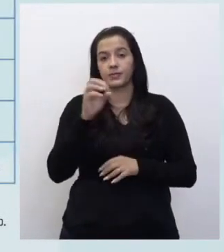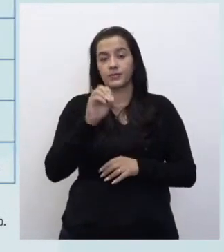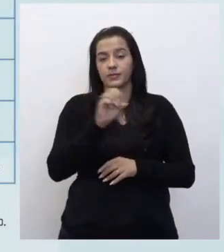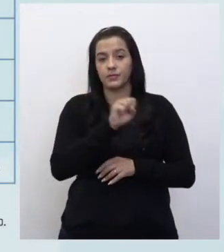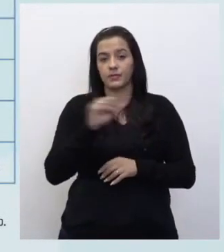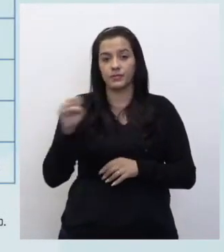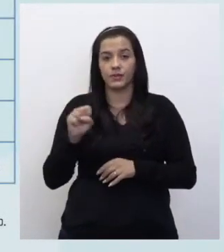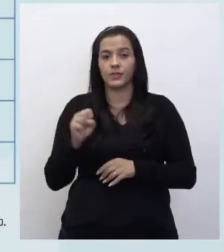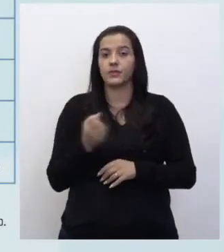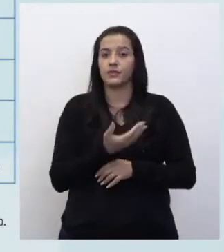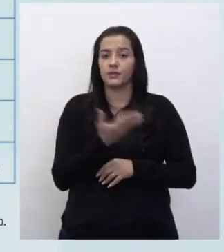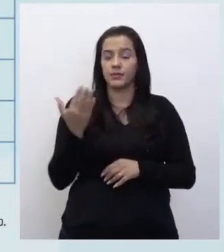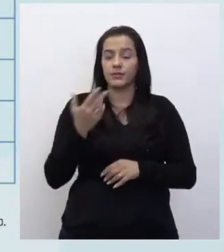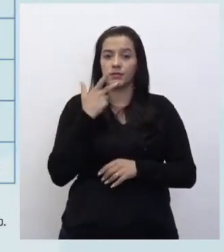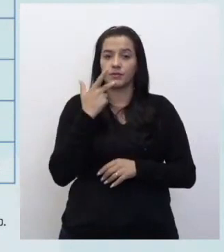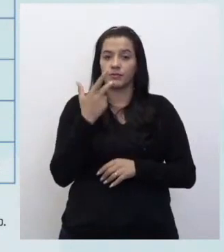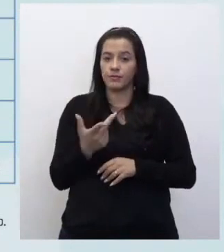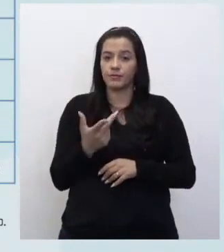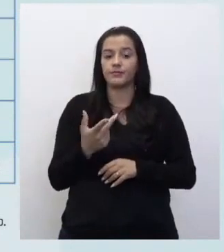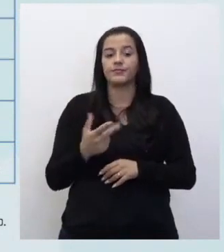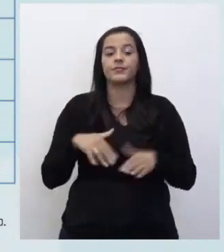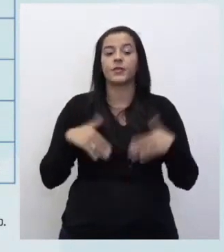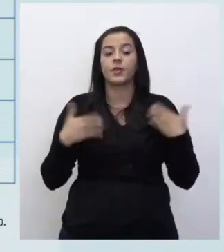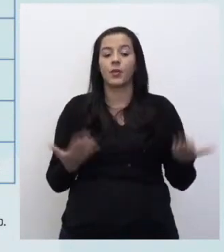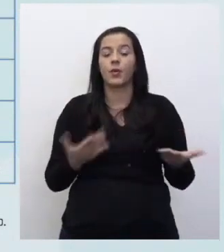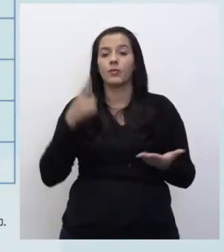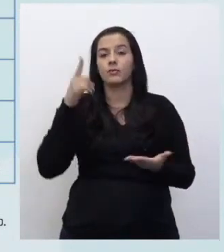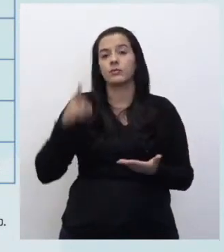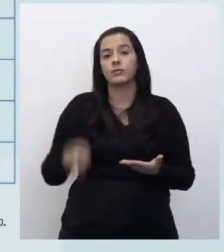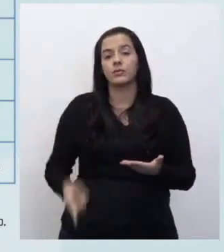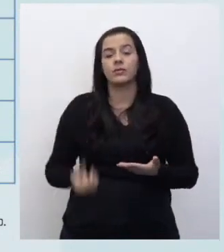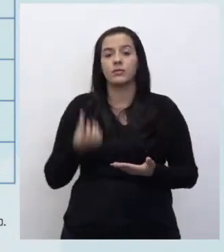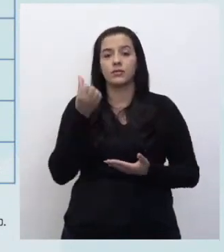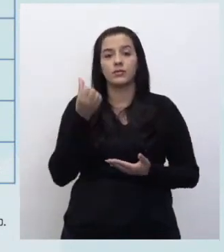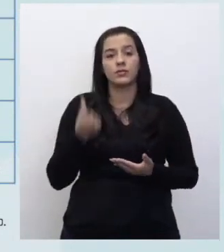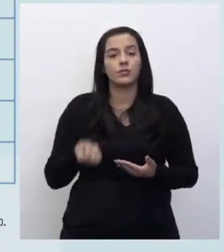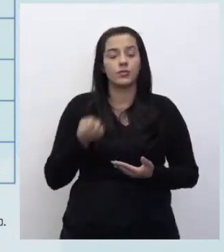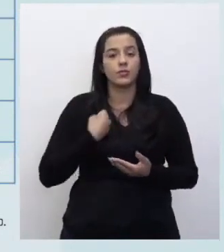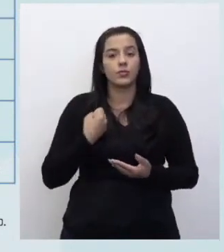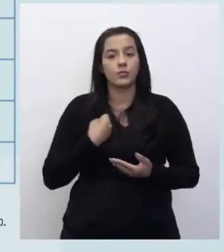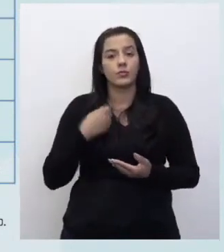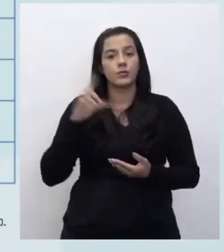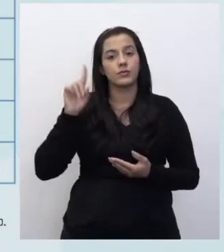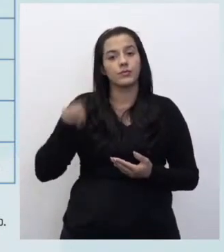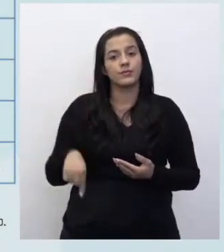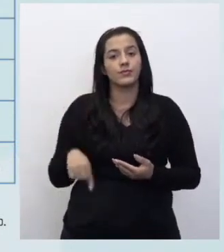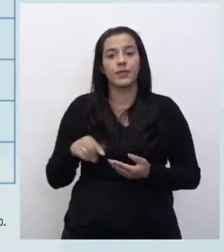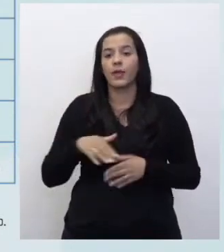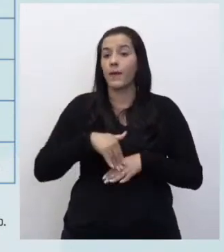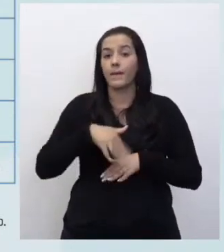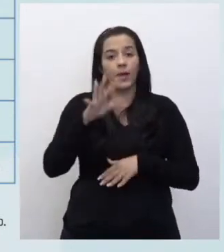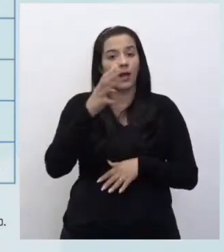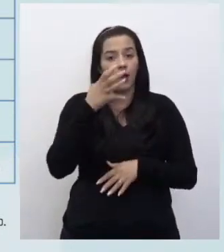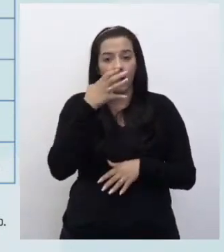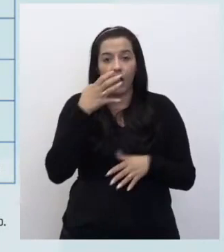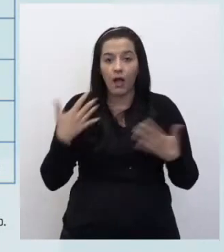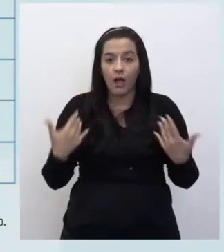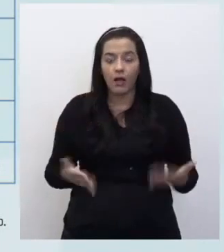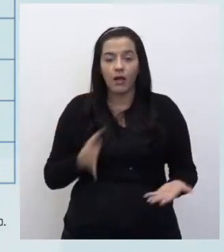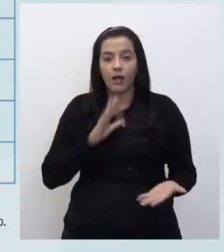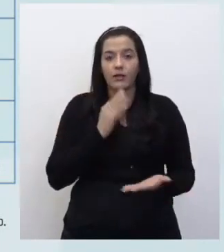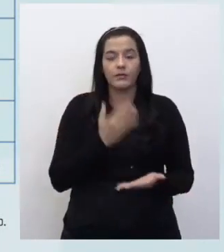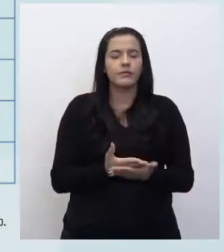segundinhos no chat para vocês falarem para mim quais desses números, ou qual número desses que aparecem aí, é o mais chocante, é o que